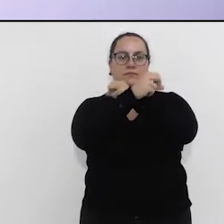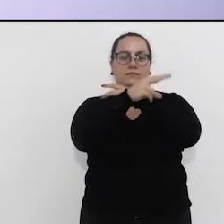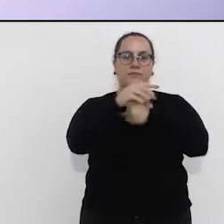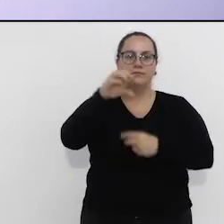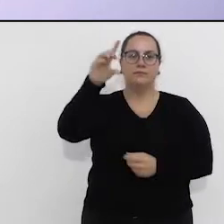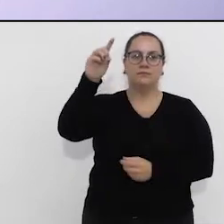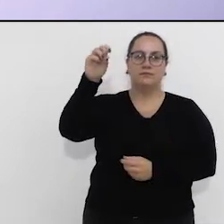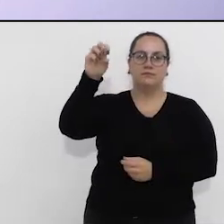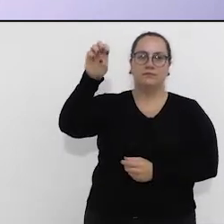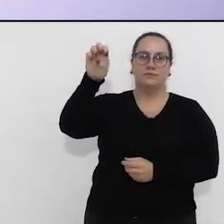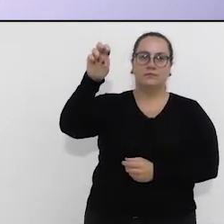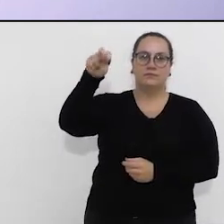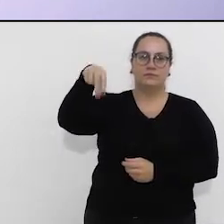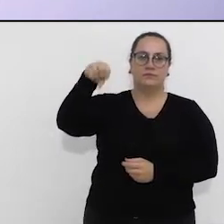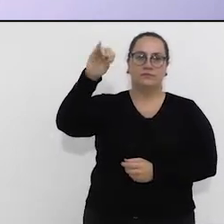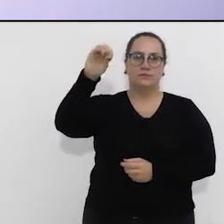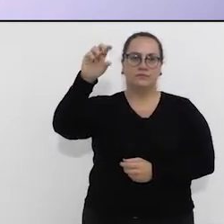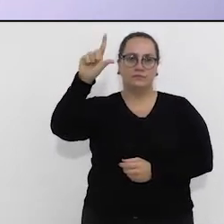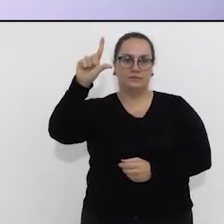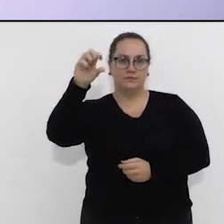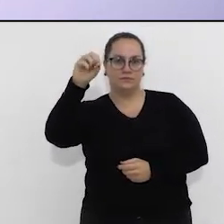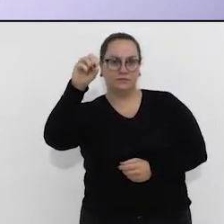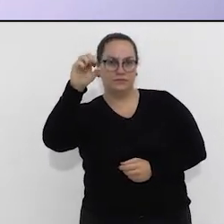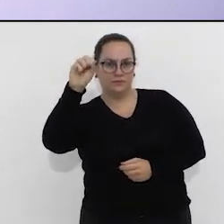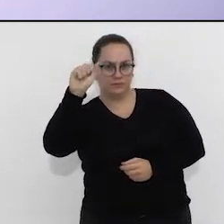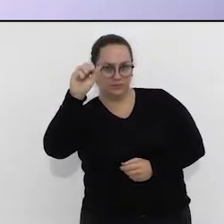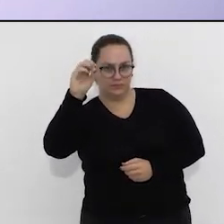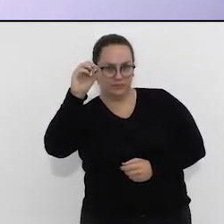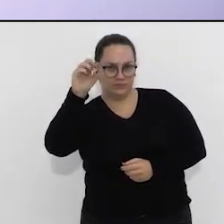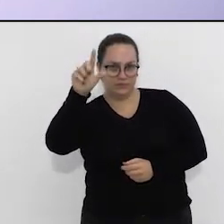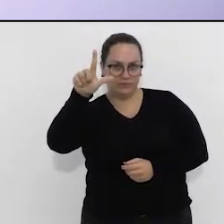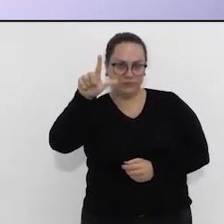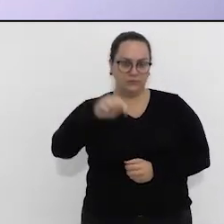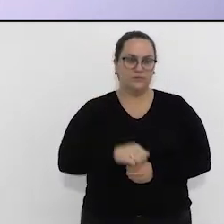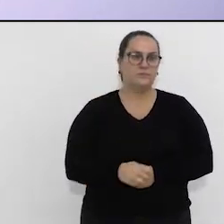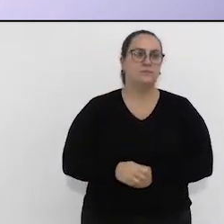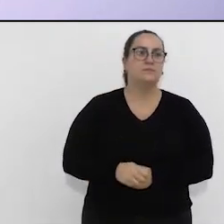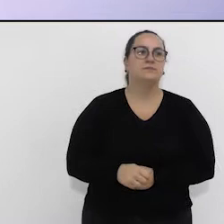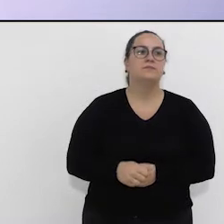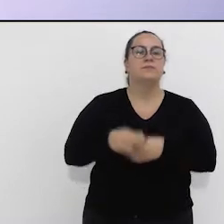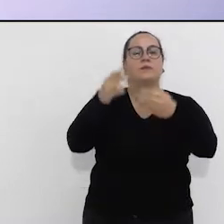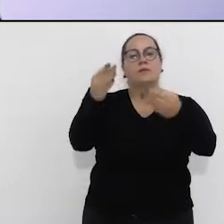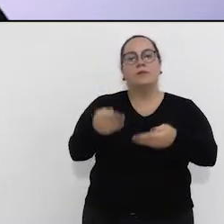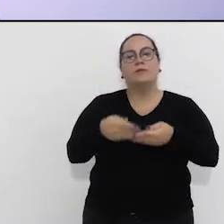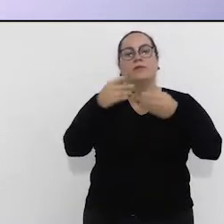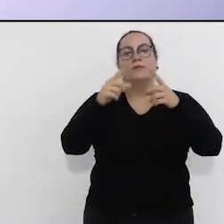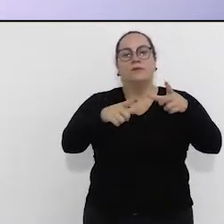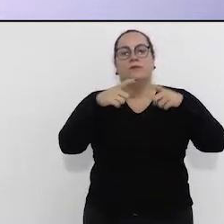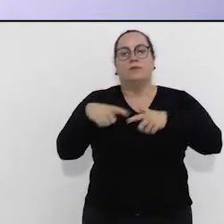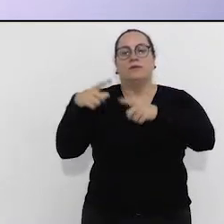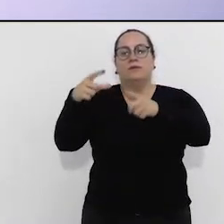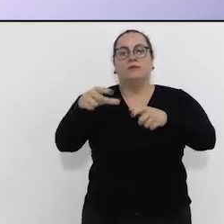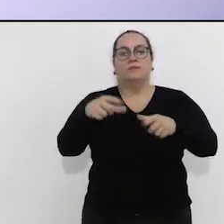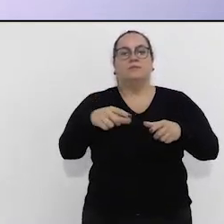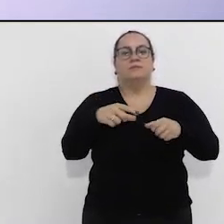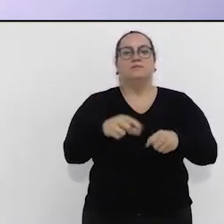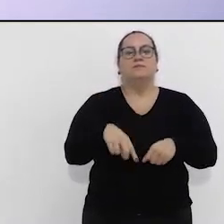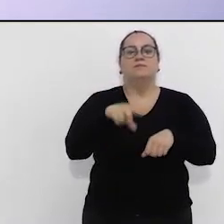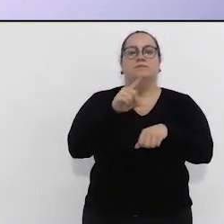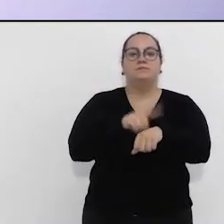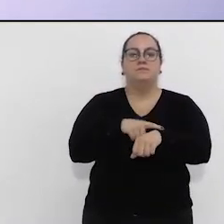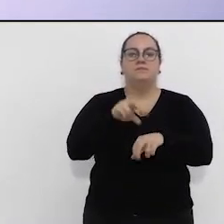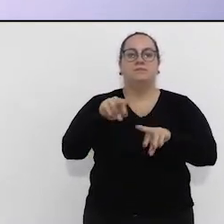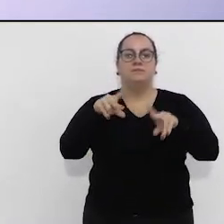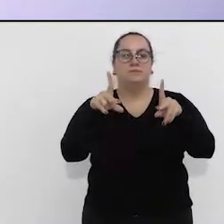Avaré Denilson ziroldo nerilson Obrigado pela sua presença seja muito bem-vindo os demais candidatos estarão em salas separadas e